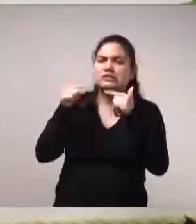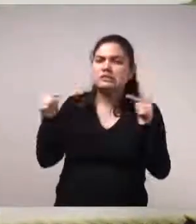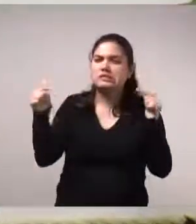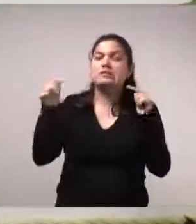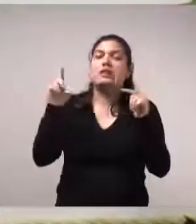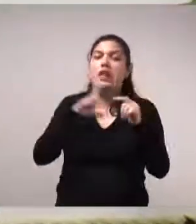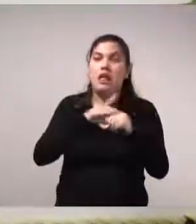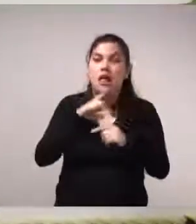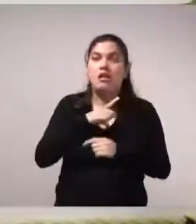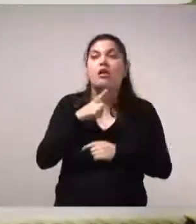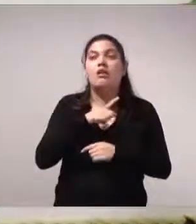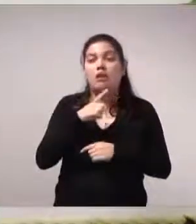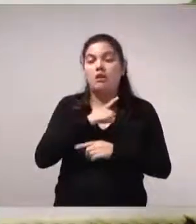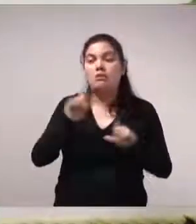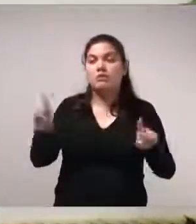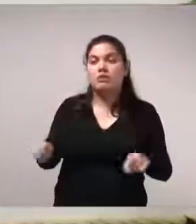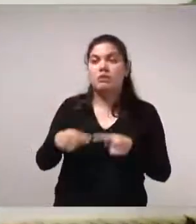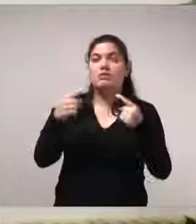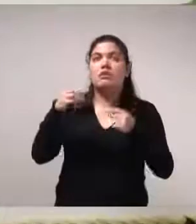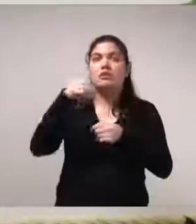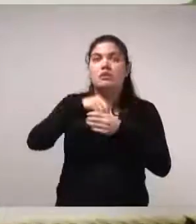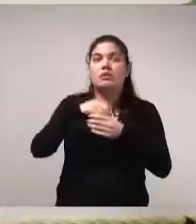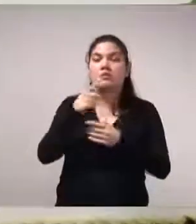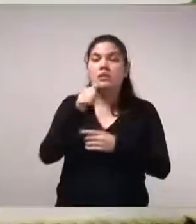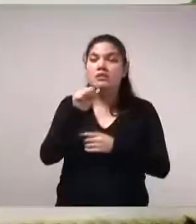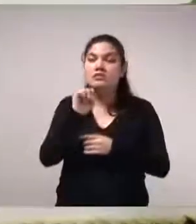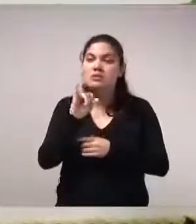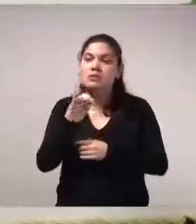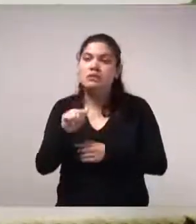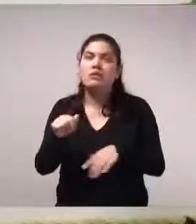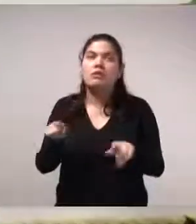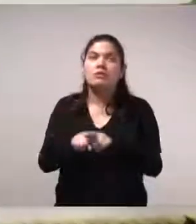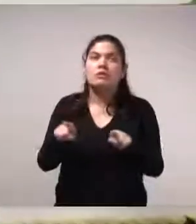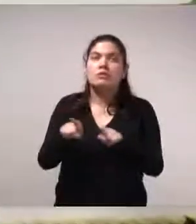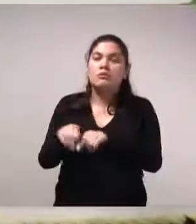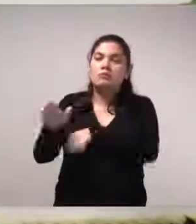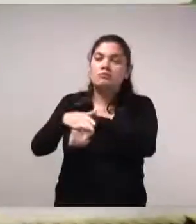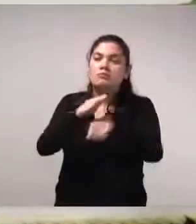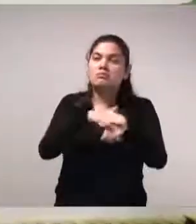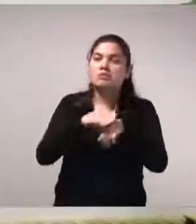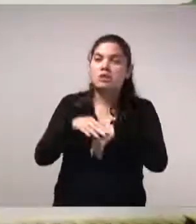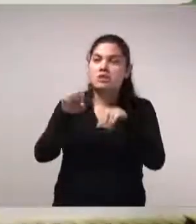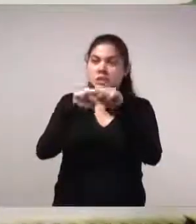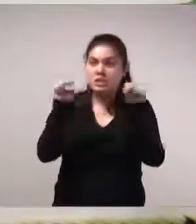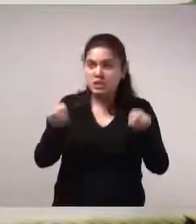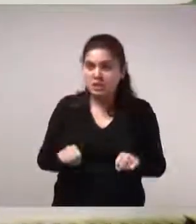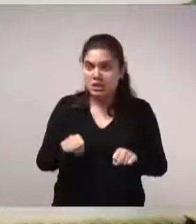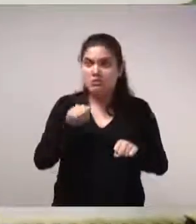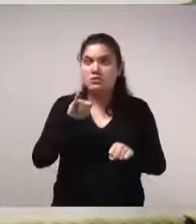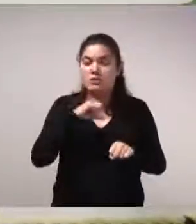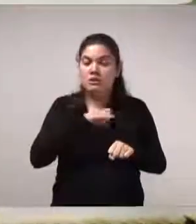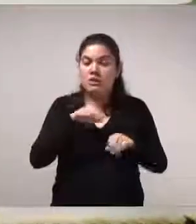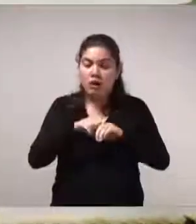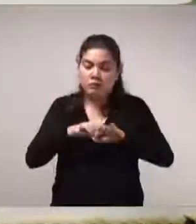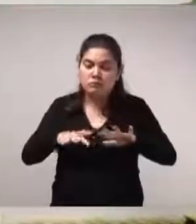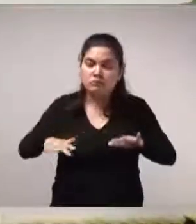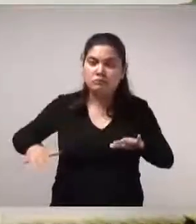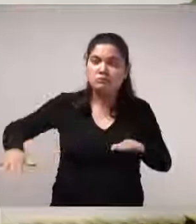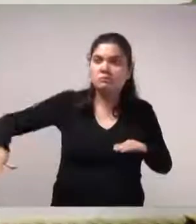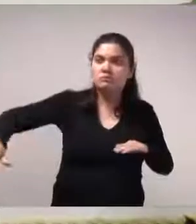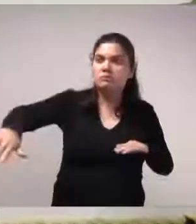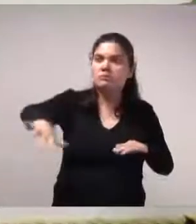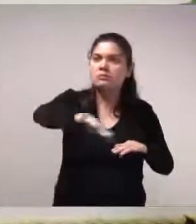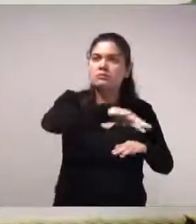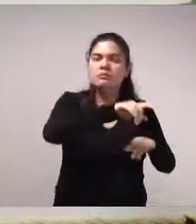desafio tanto do ponto de vista da solução passiva, quanto da automação dos sistemas. Se eu tenho uma grande área de escritórios em que